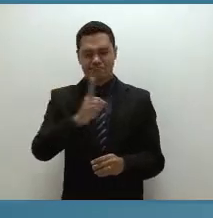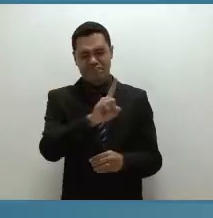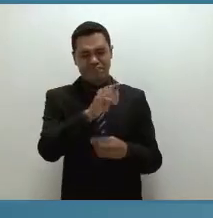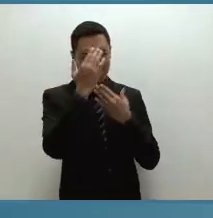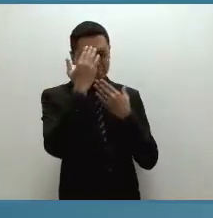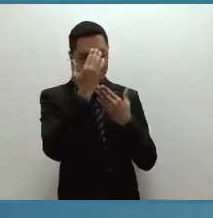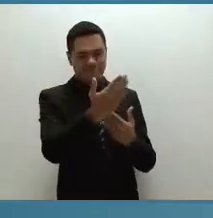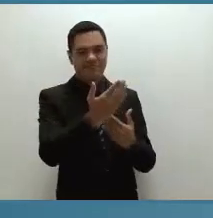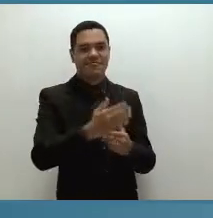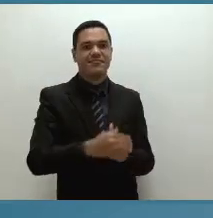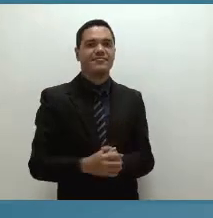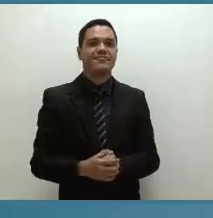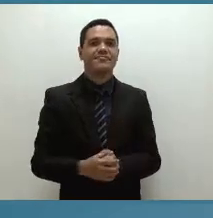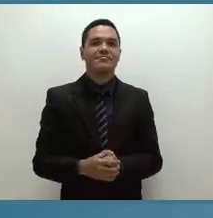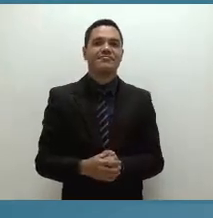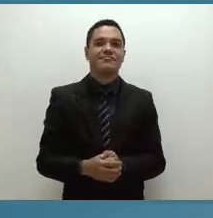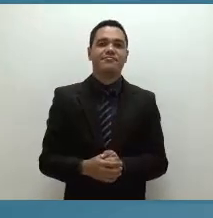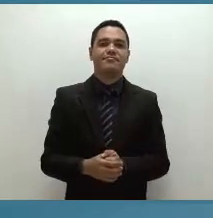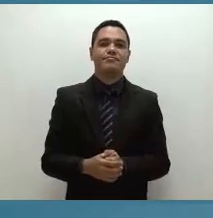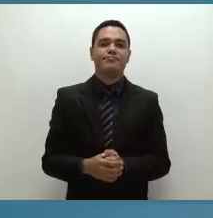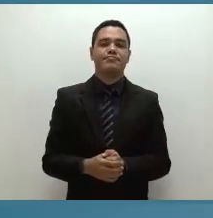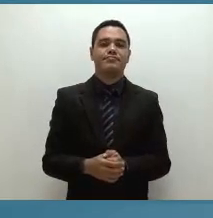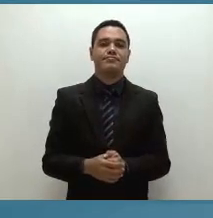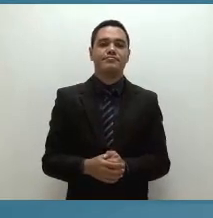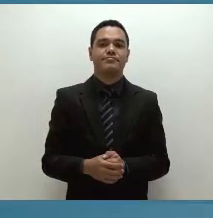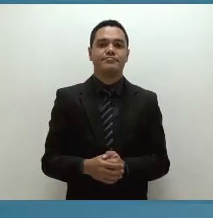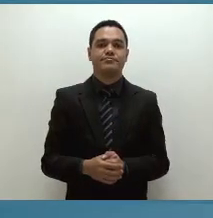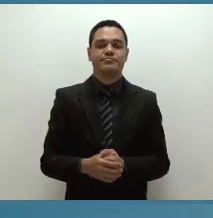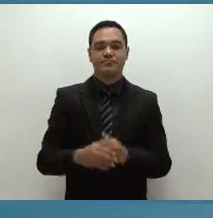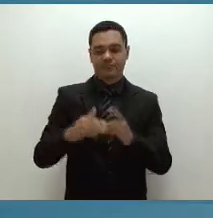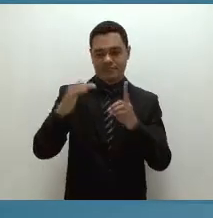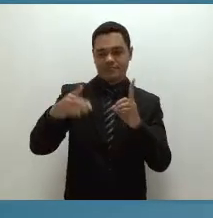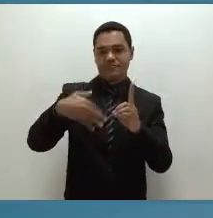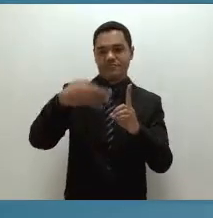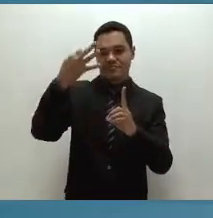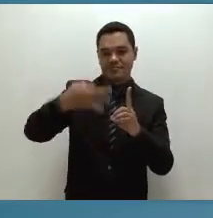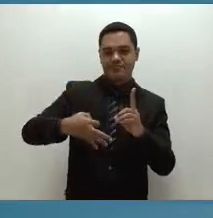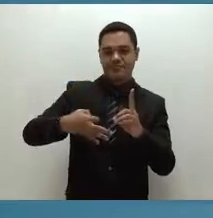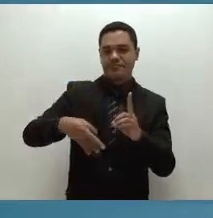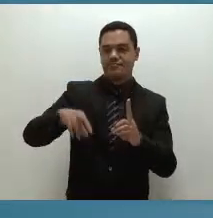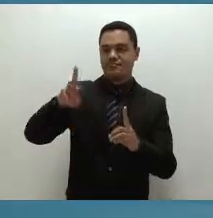Embargadora Maria de Nazaré, eleita presidente. Desembargador Ricardo Ferreira Nunes.